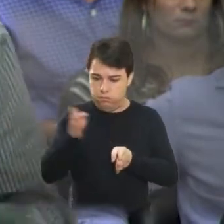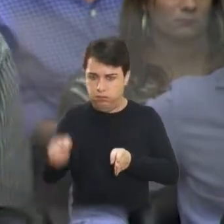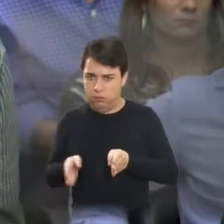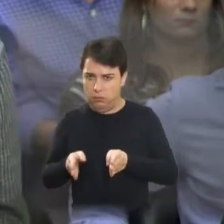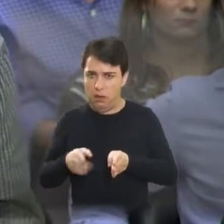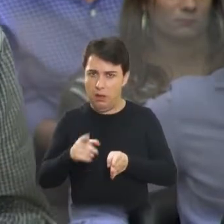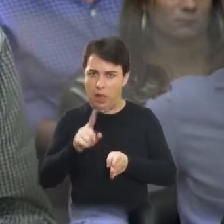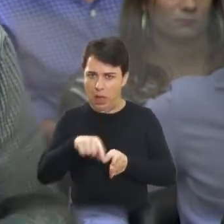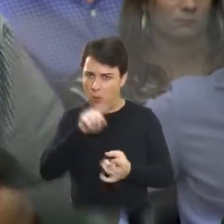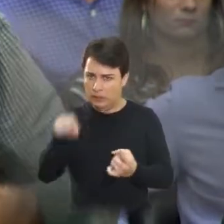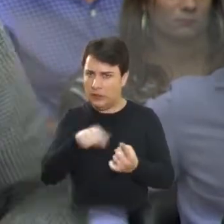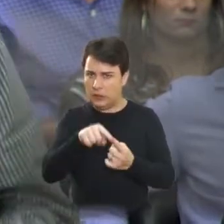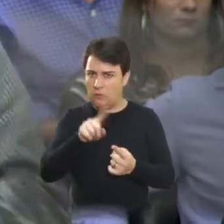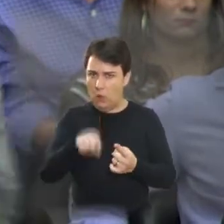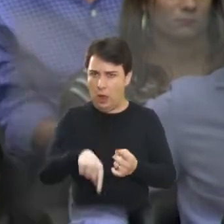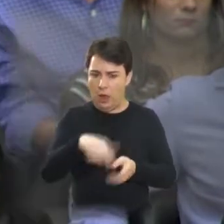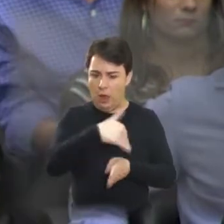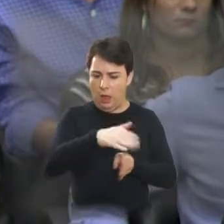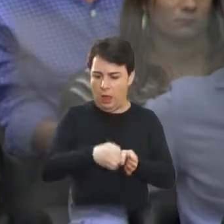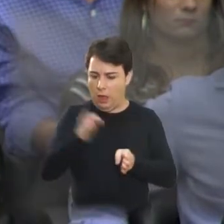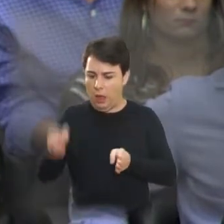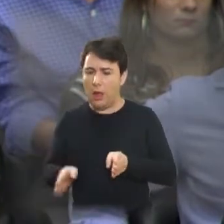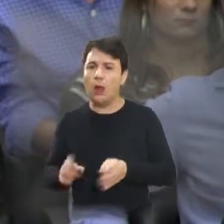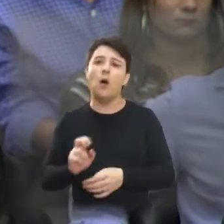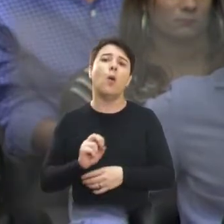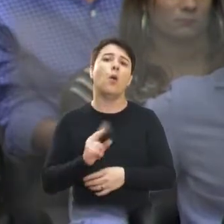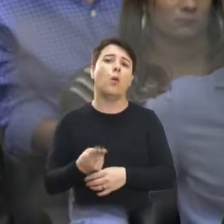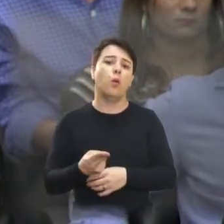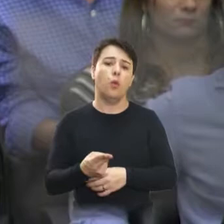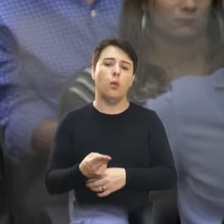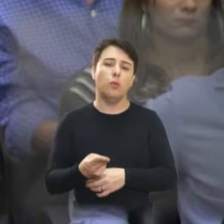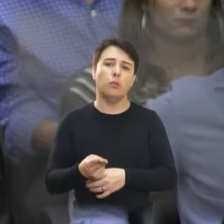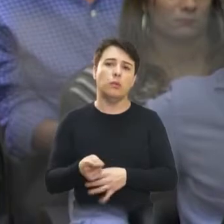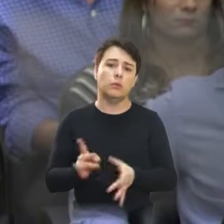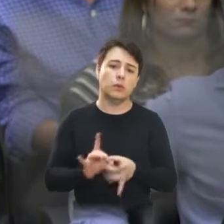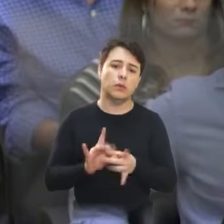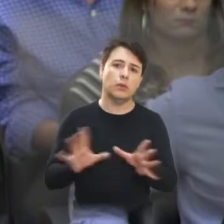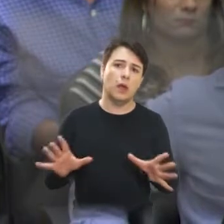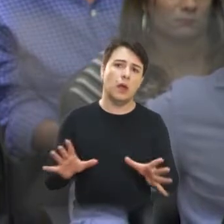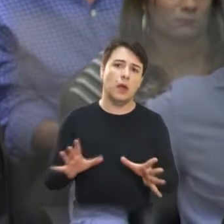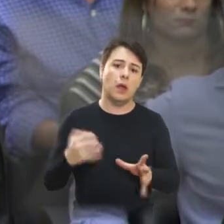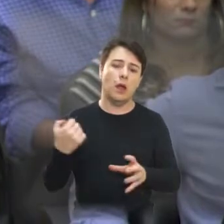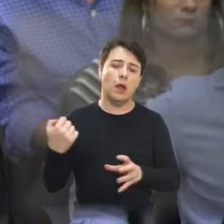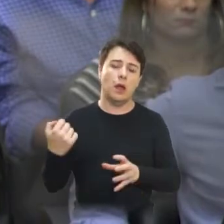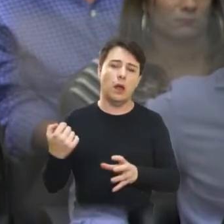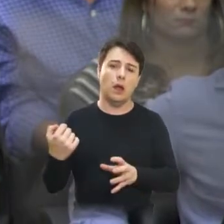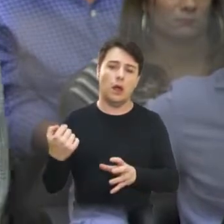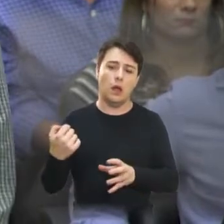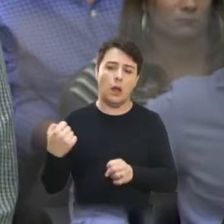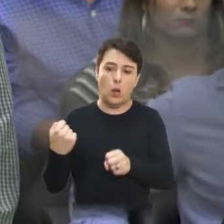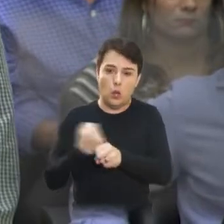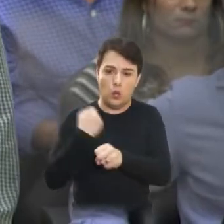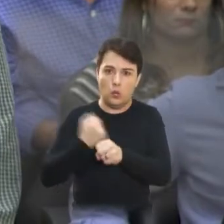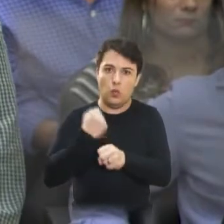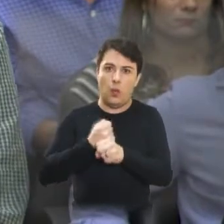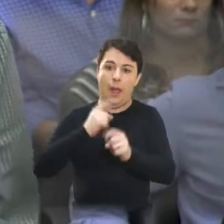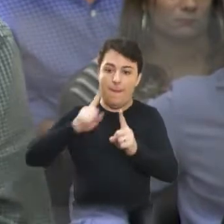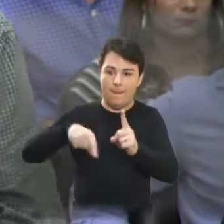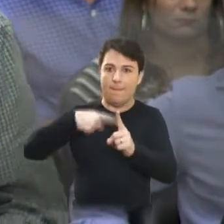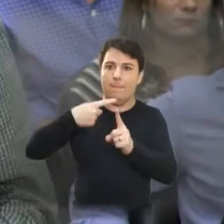primordial é a duplicação ou é a permissão de que se gerem mais lotes naquela